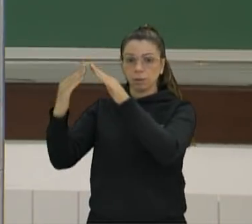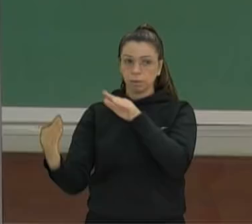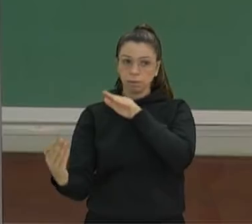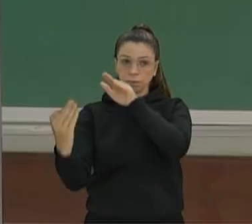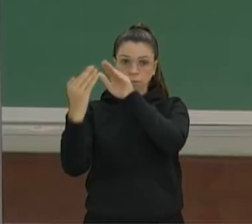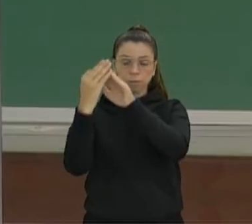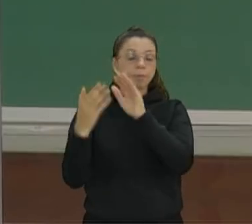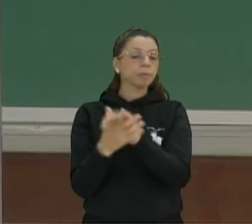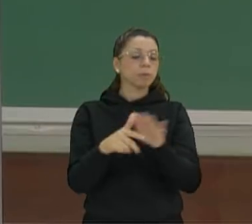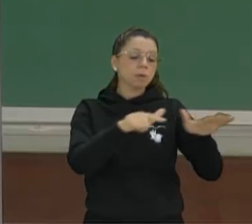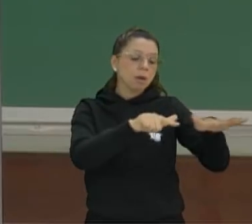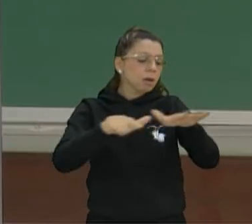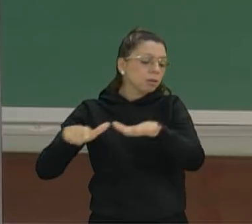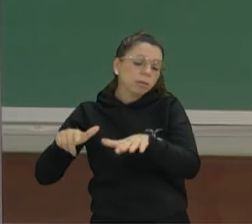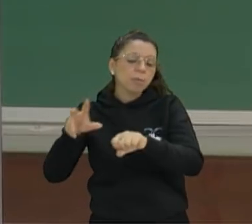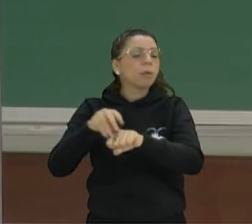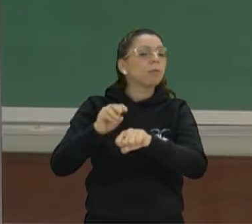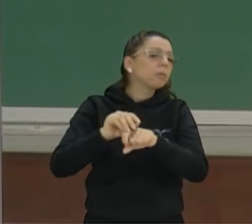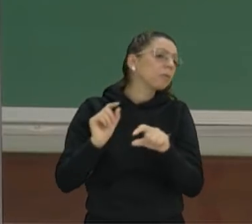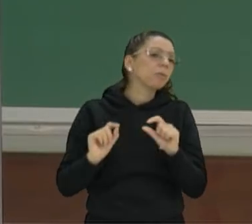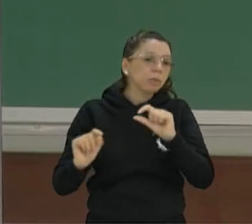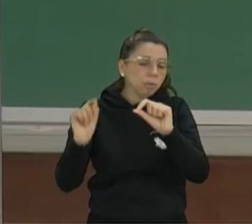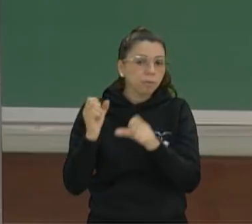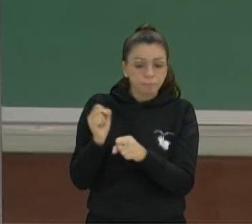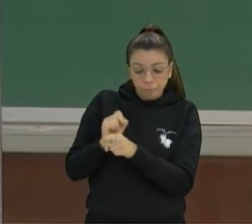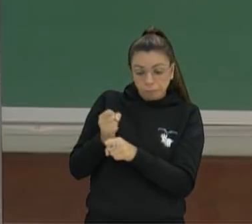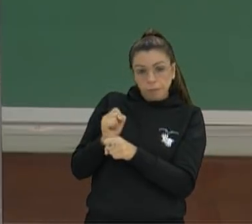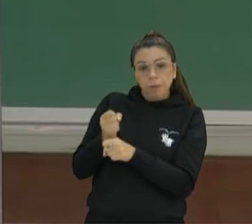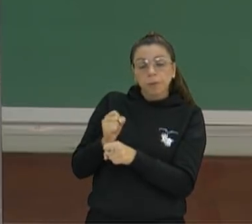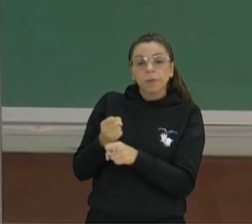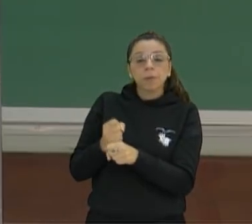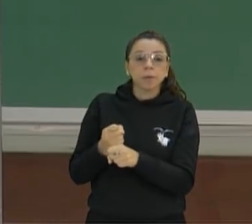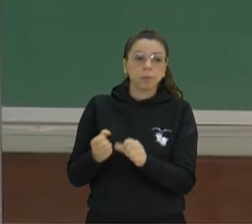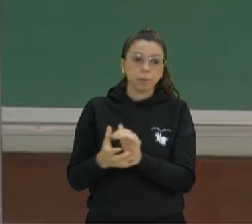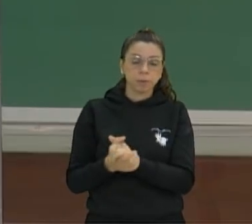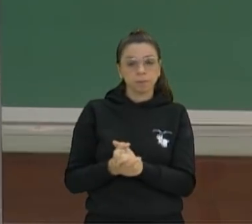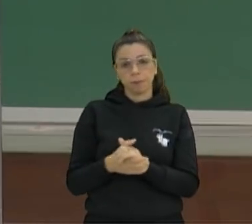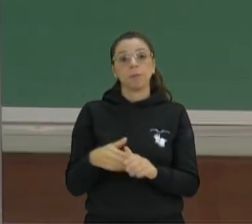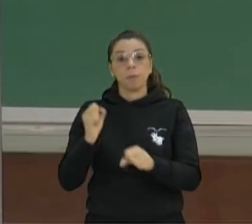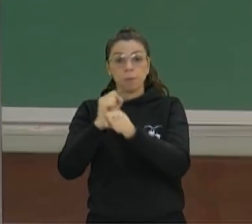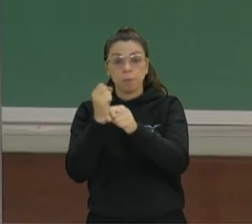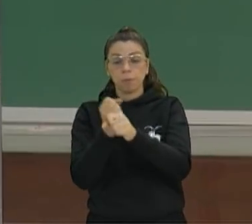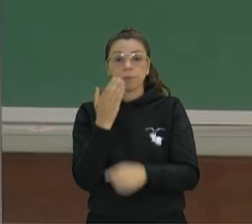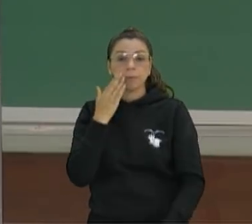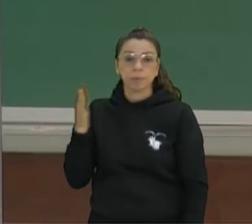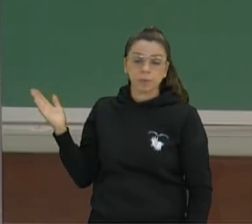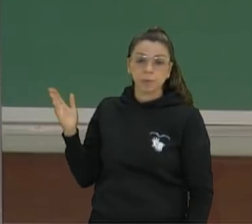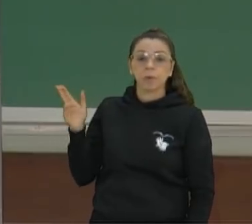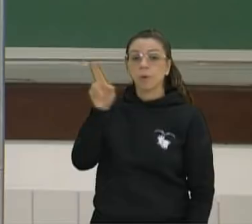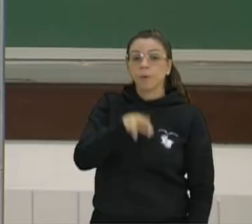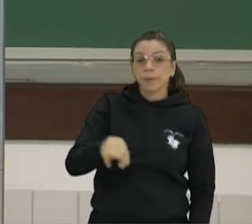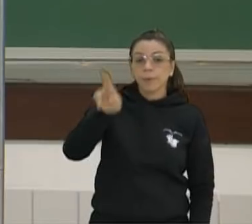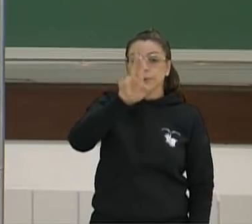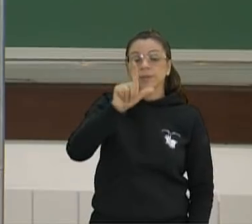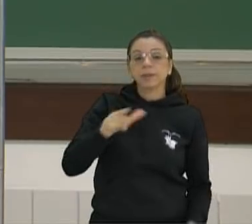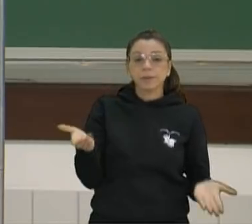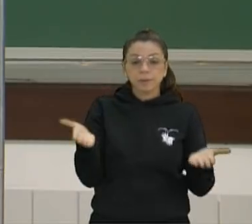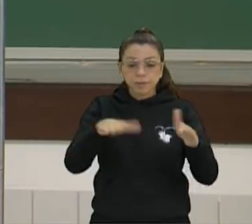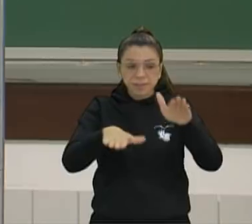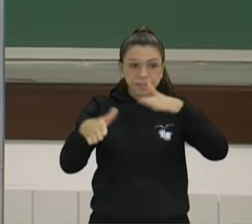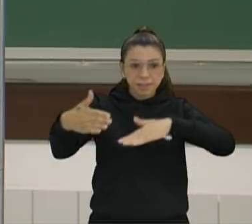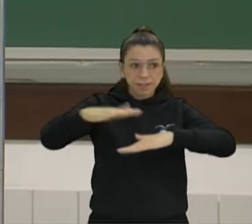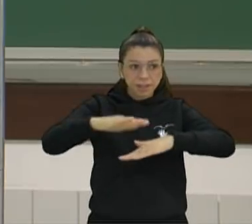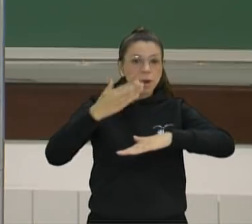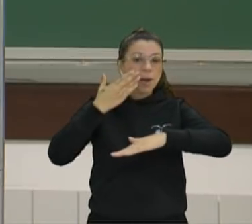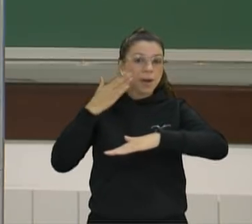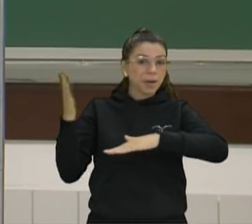vamos fazer nessa semana do conhecimento? Nós vamos construir sólidos geométricos, e os poliedros, no caso, usando dobraduras. Então, eu tenho aqui uma prévia do que a gente